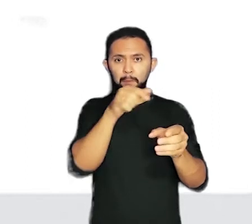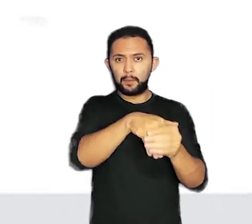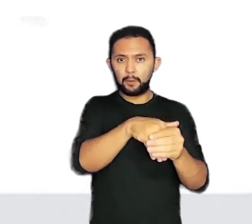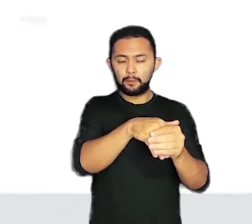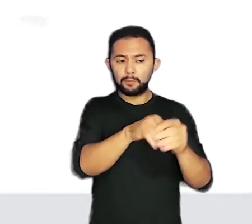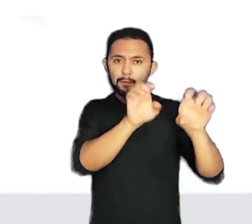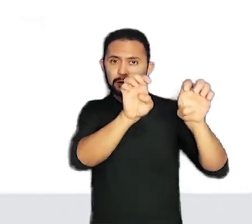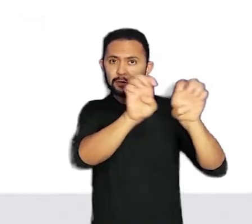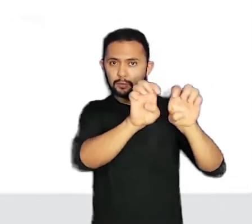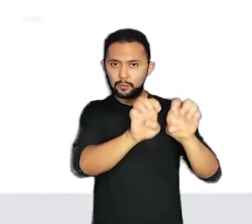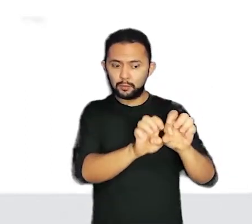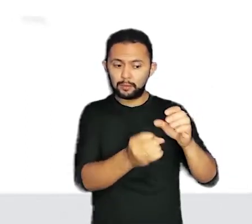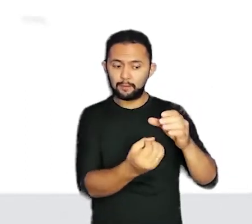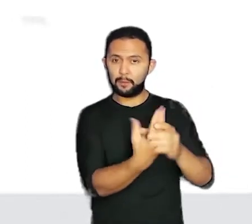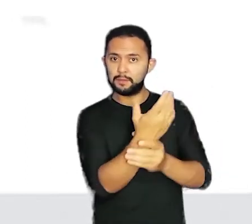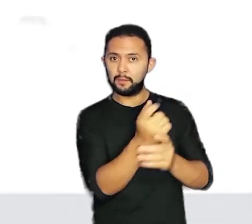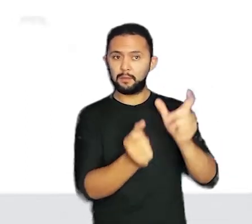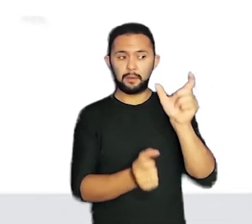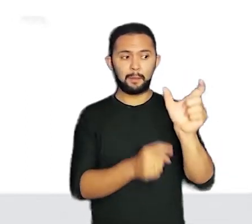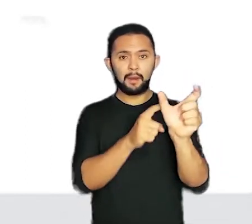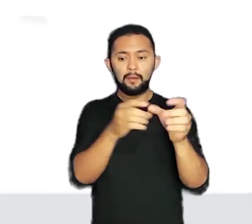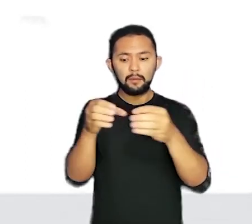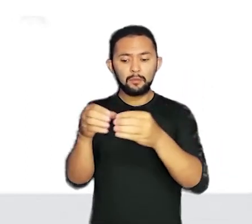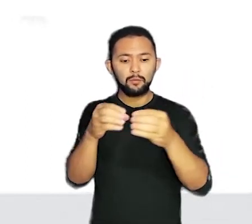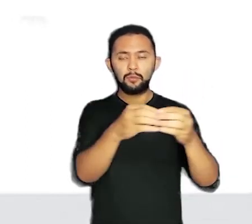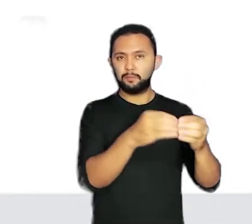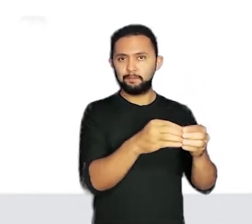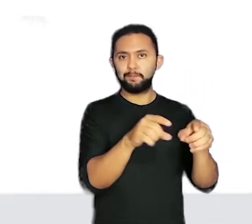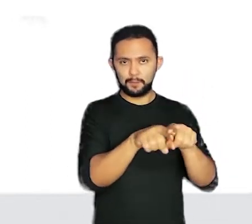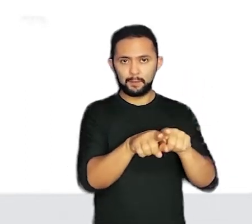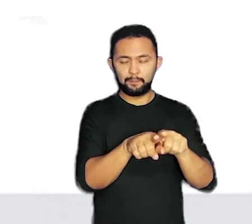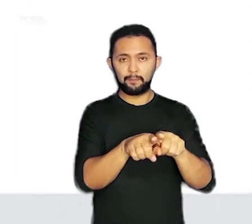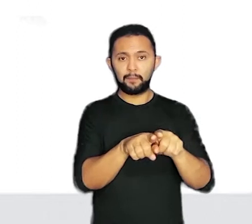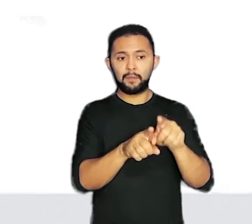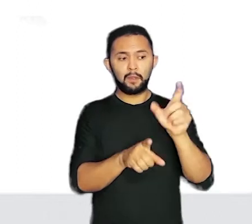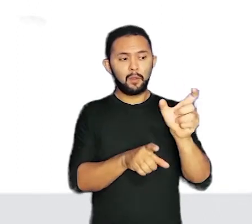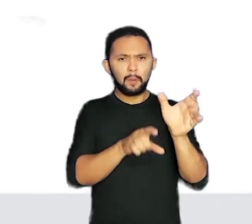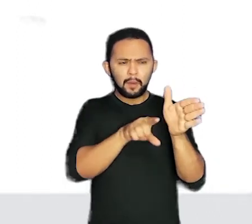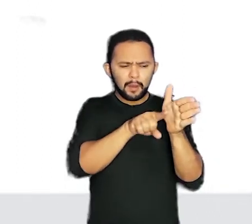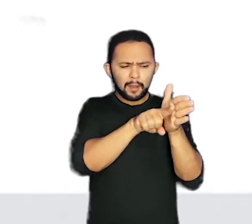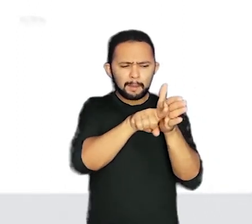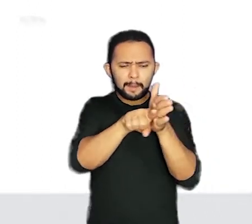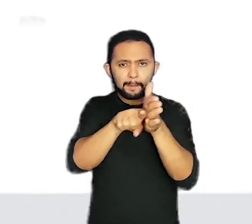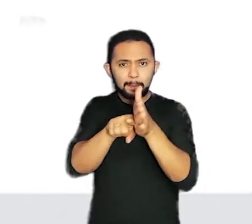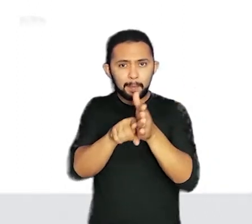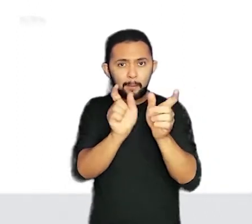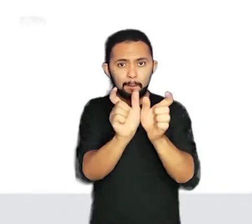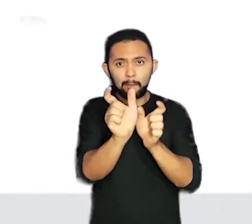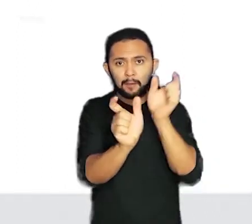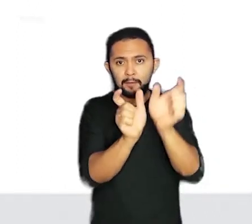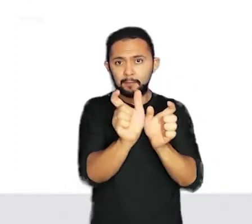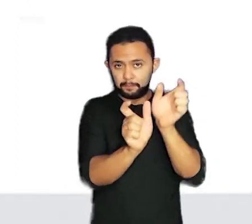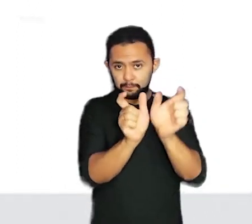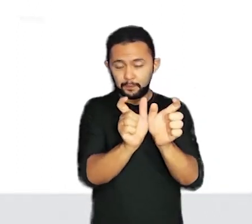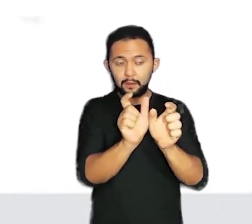da estrutura, da formação e da classificação das palavras, tá? Então, quando a gente fala em análise morfológica, nós estamos falando